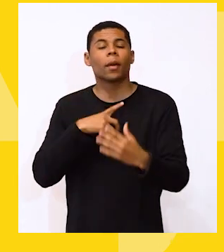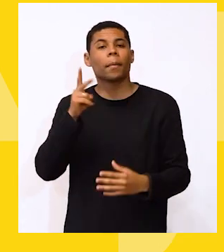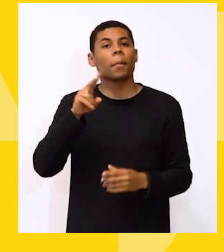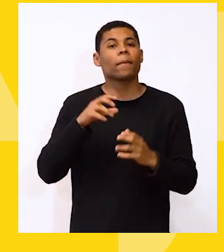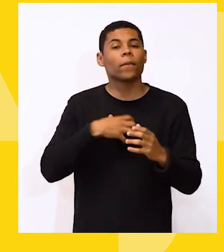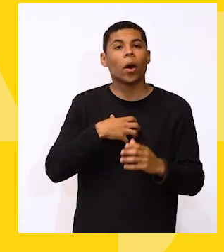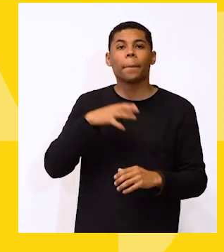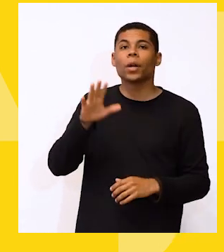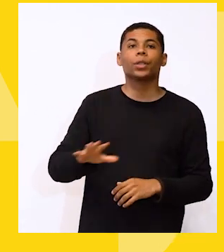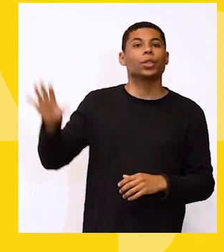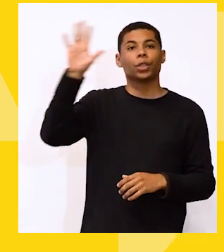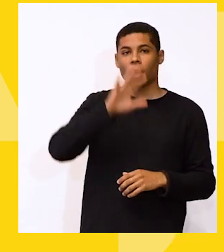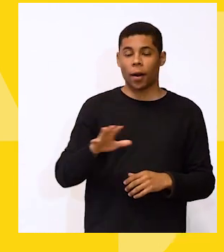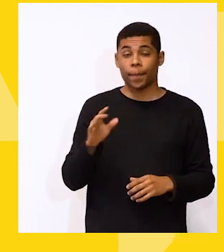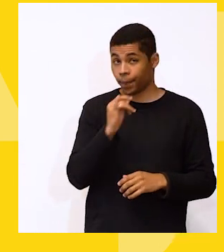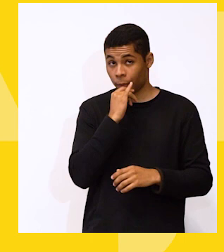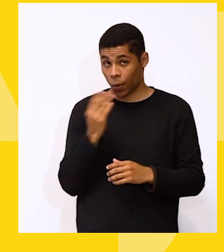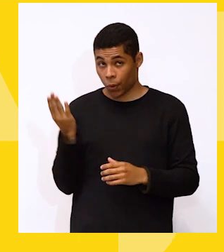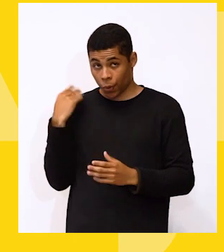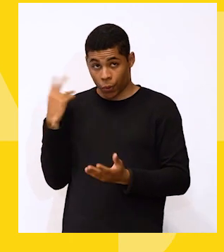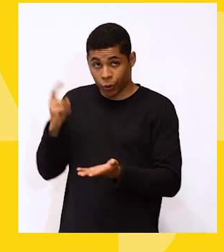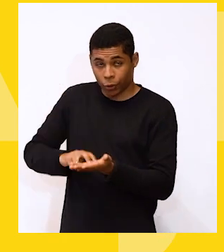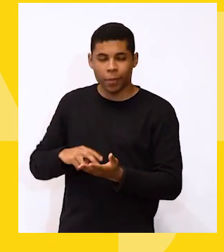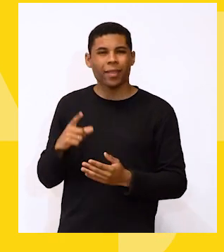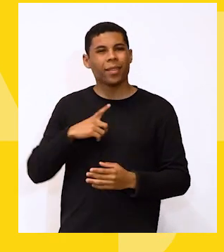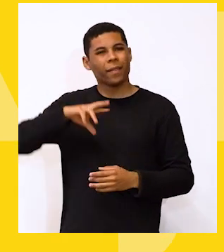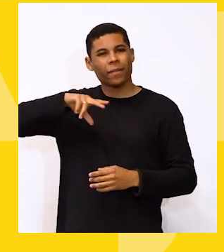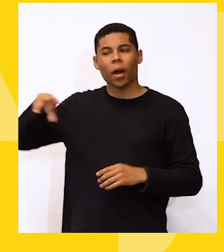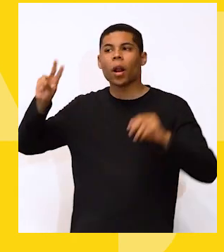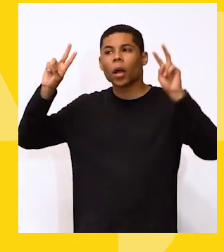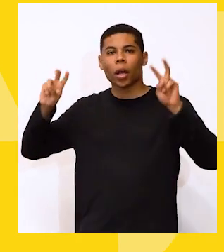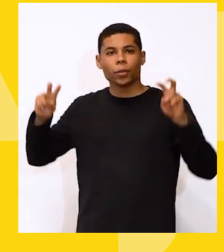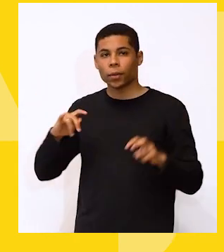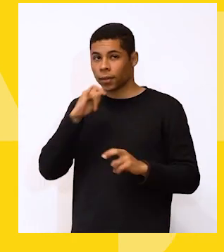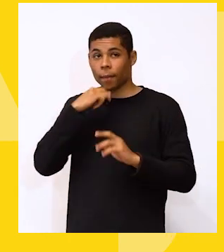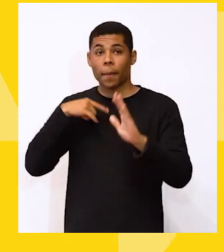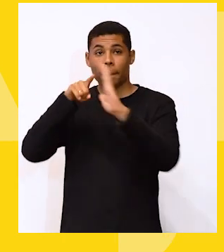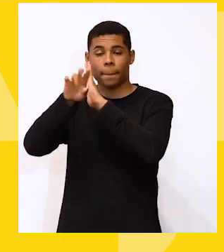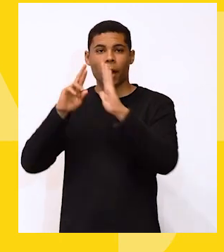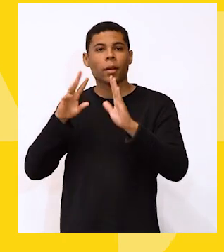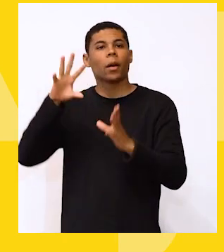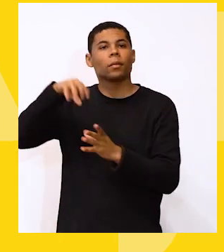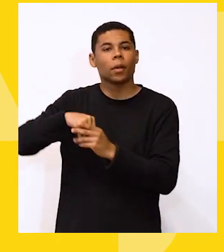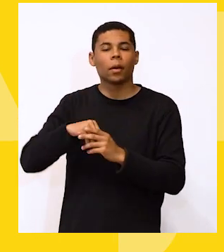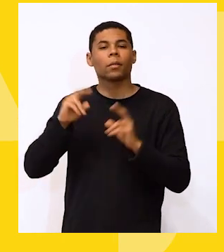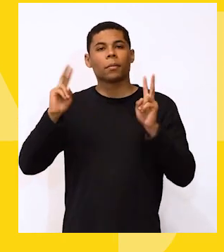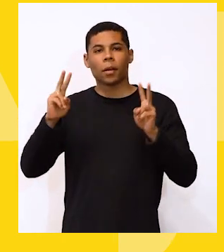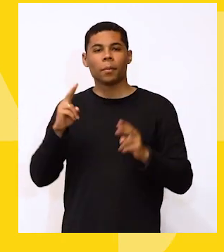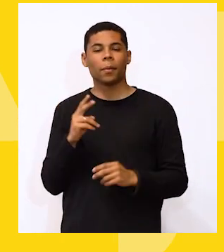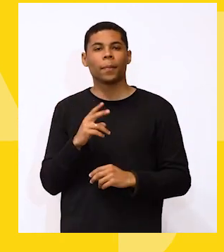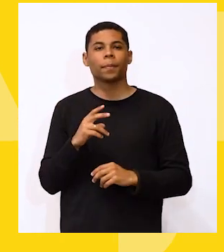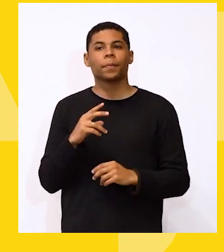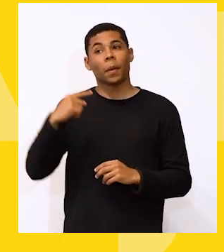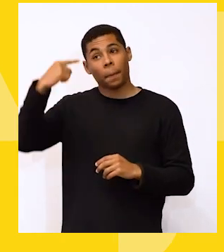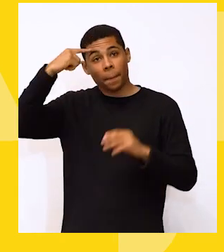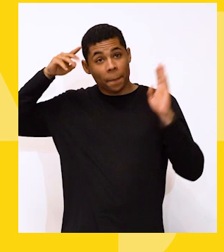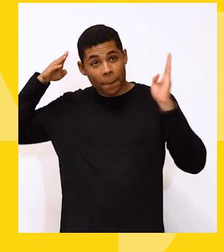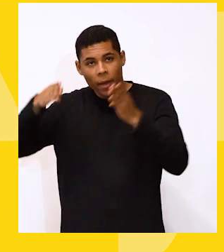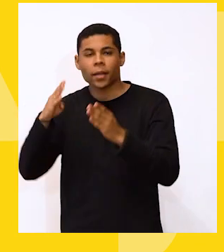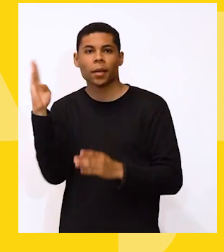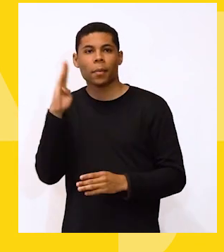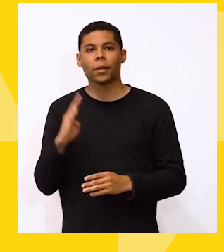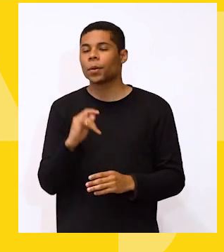geral hoje de manhã foi tratado várias questões aqui no painel dentro do Brasil né A questão de